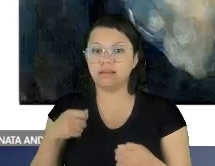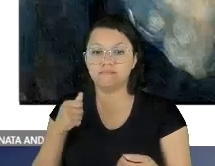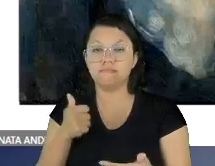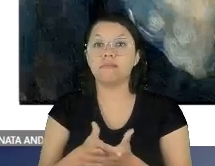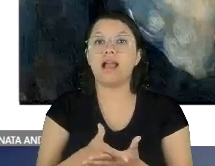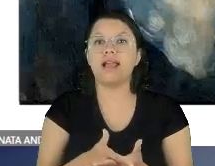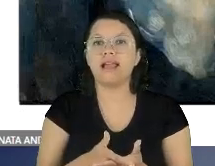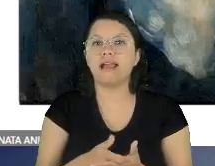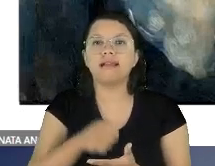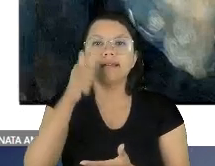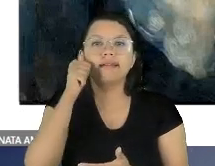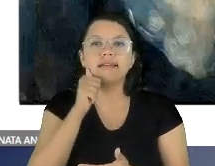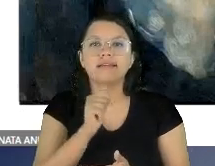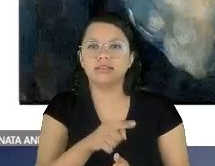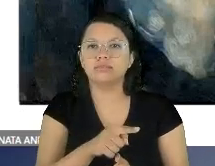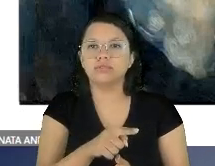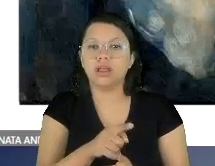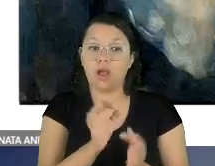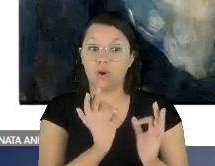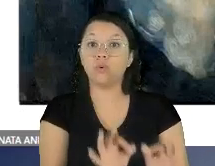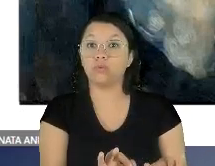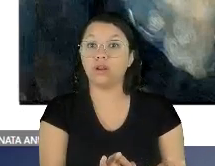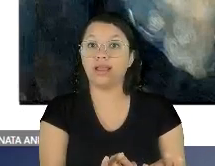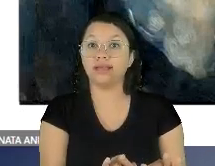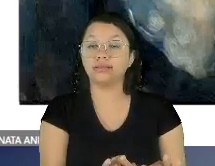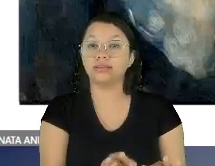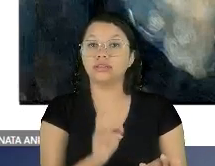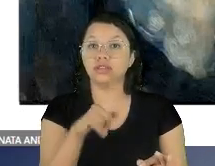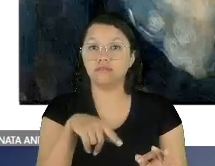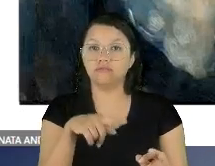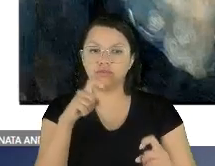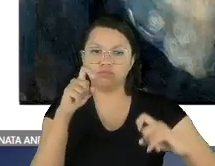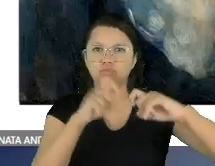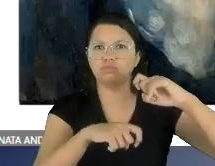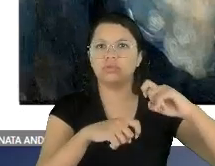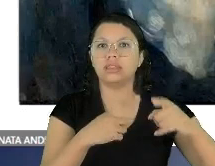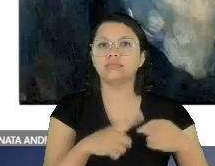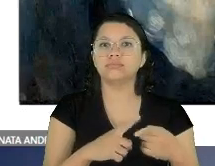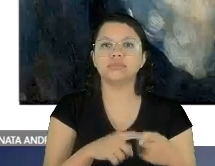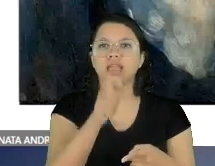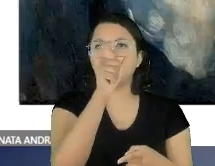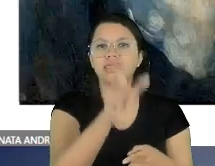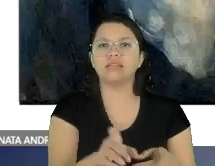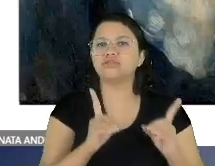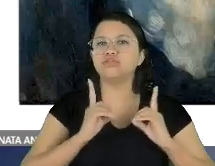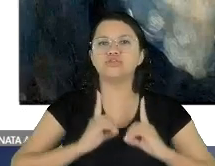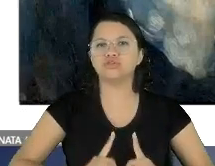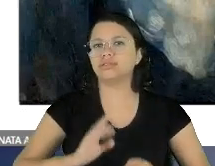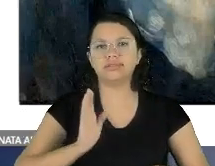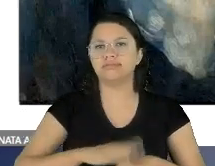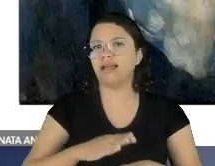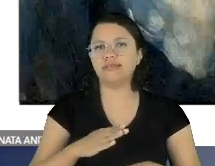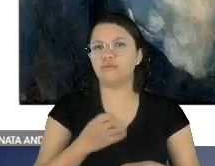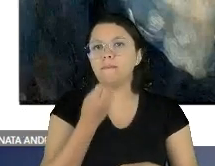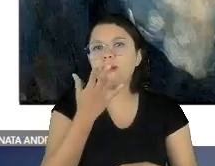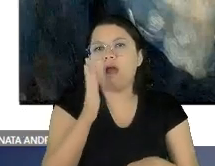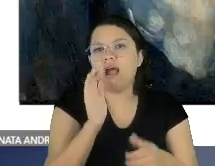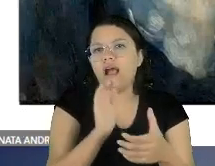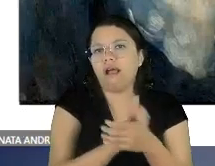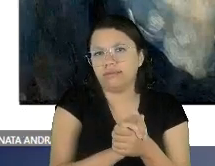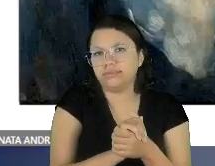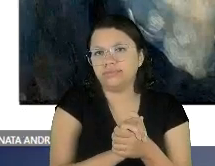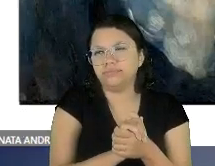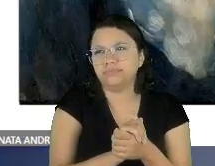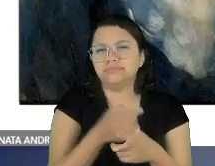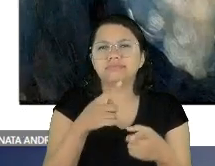dote daquela mulher honesta que foi estuprada, porque ela não seria mais digna de um bom casamento.